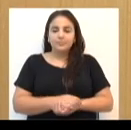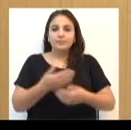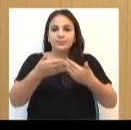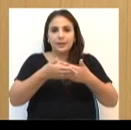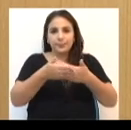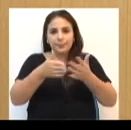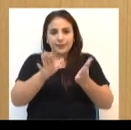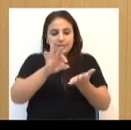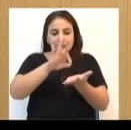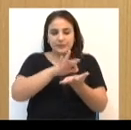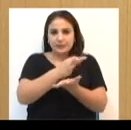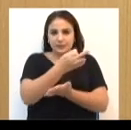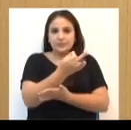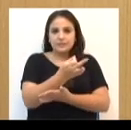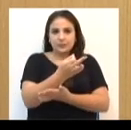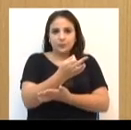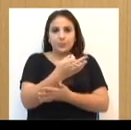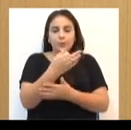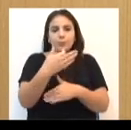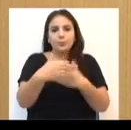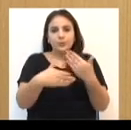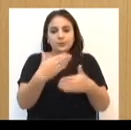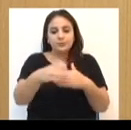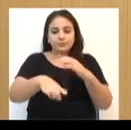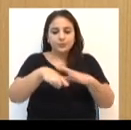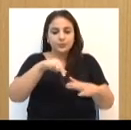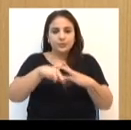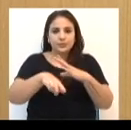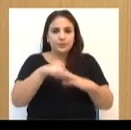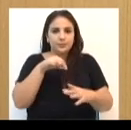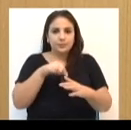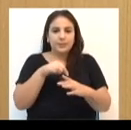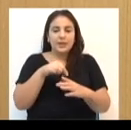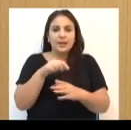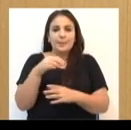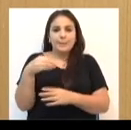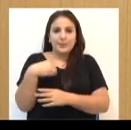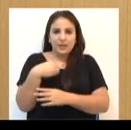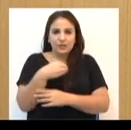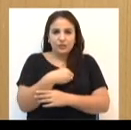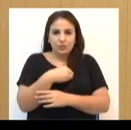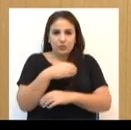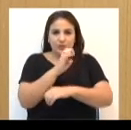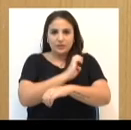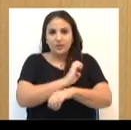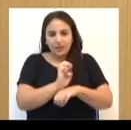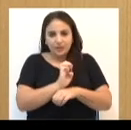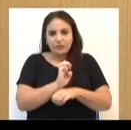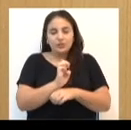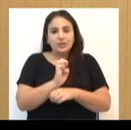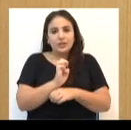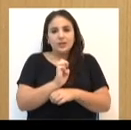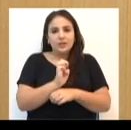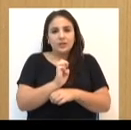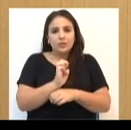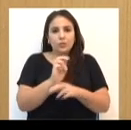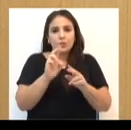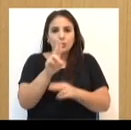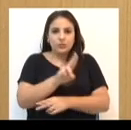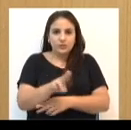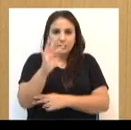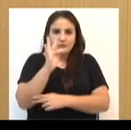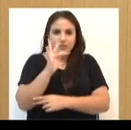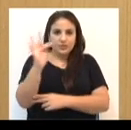Estão abertas as inscrições para o processo seletivo para a residência médica na Universidade Federal Fronteira